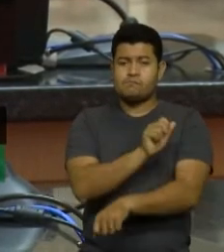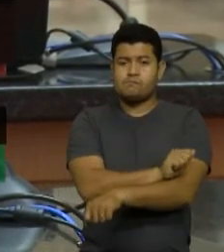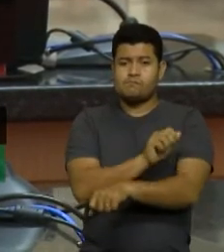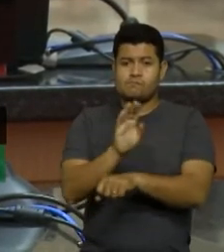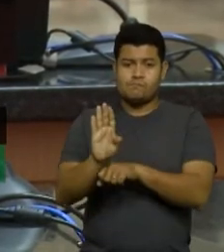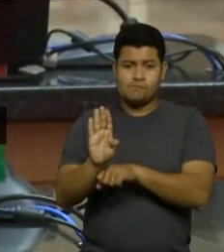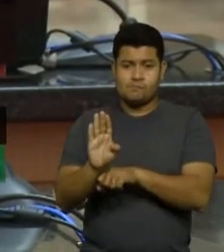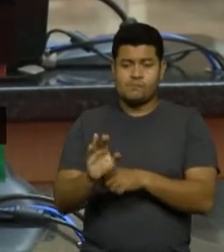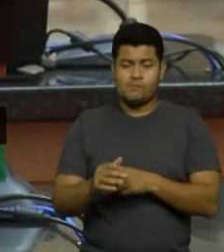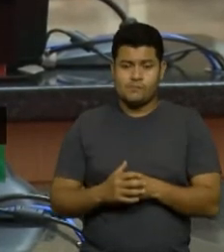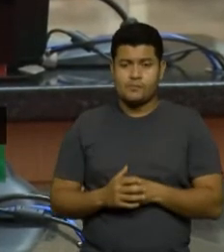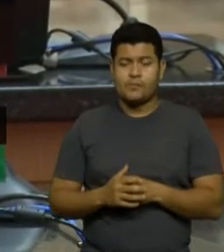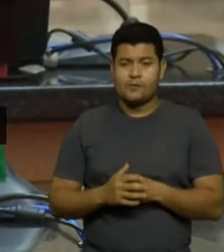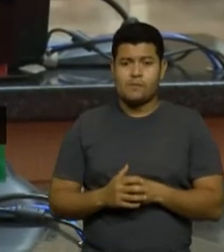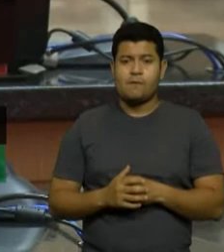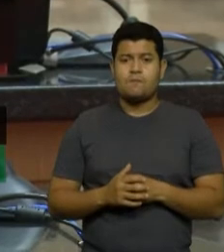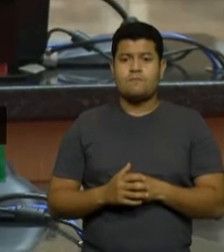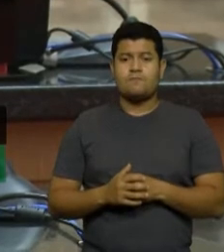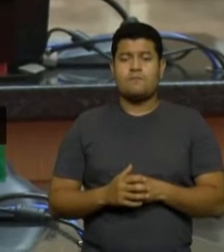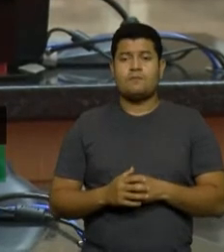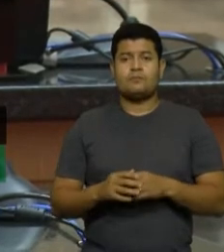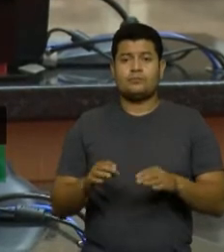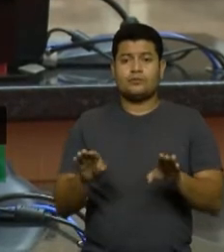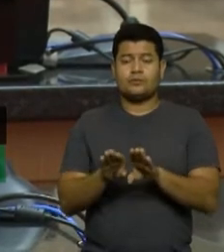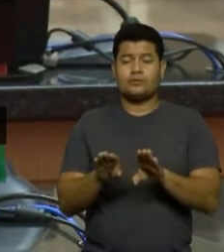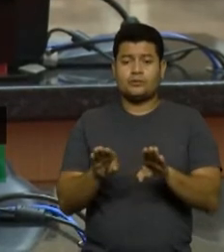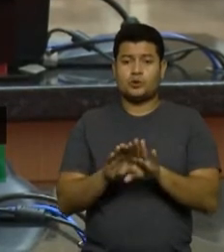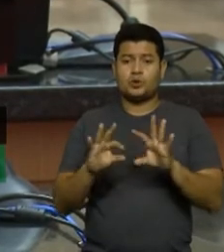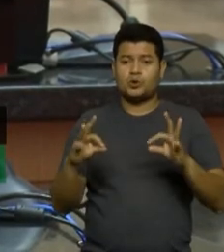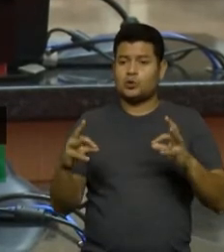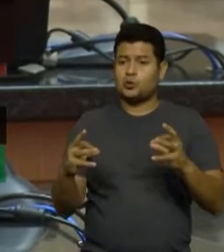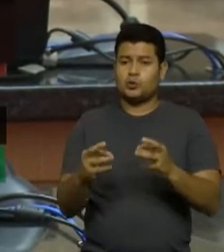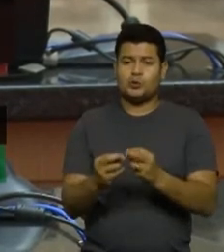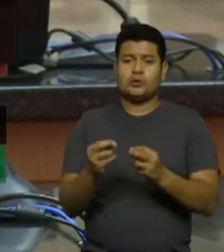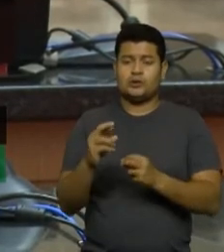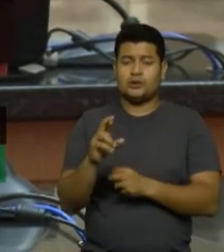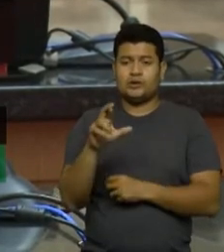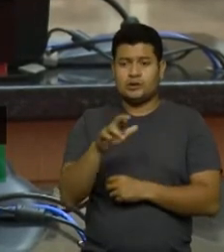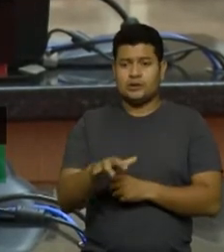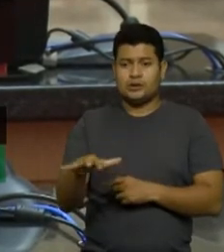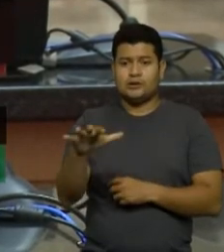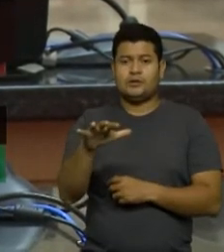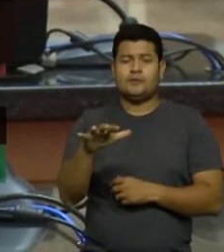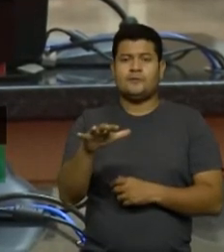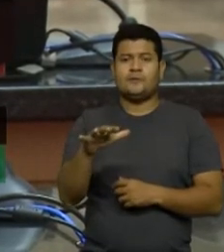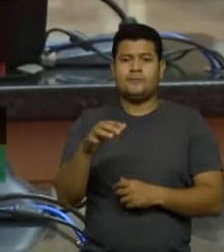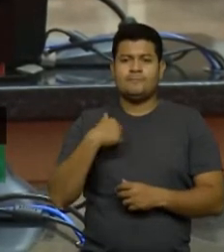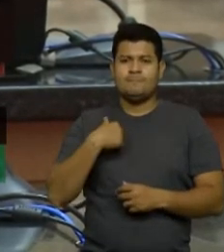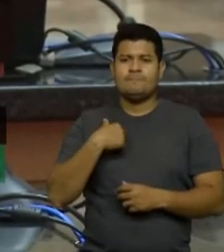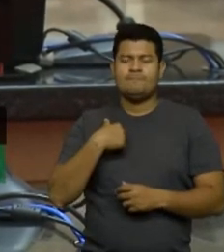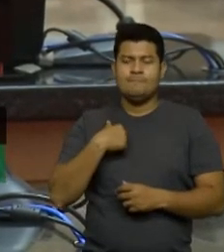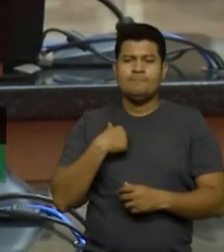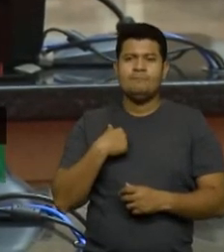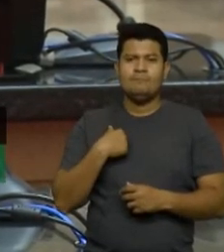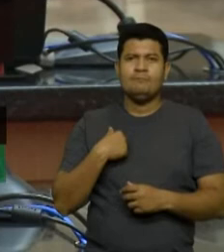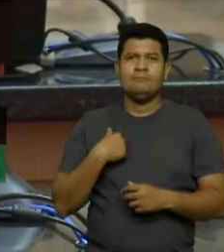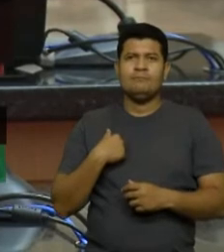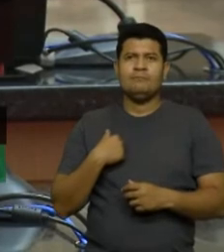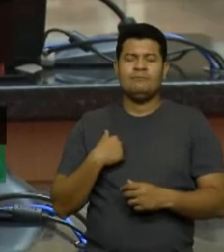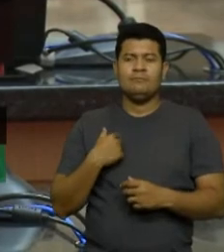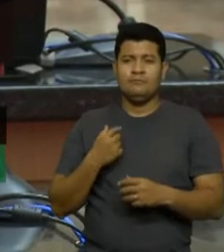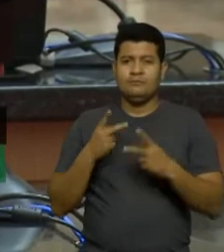representa toda aquela região. Eu tive a satisfação de ter estado recentemente